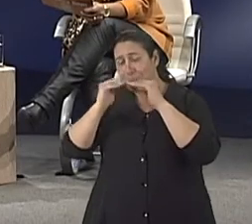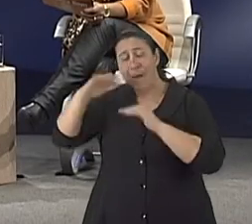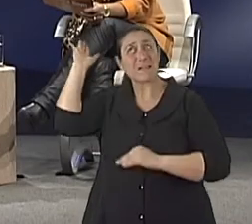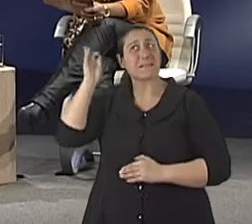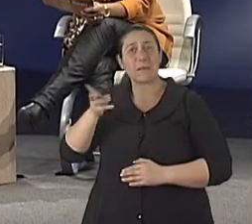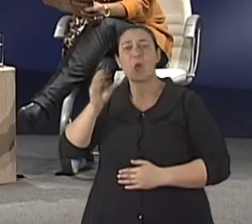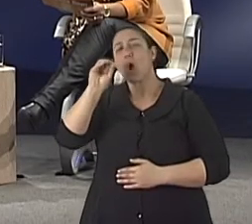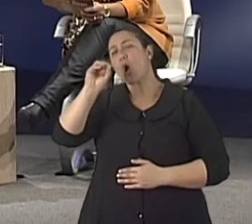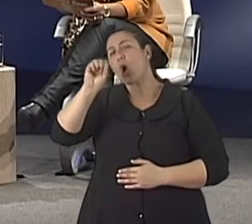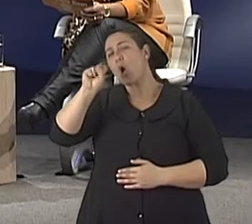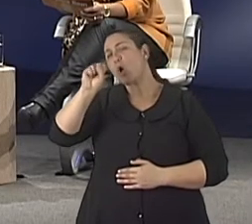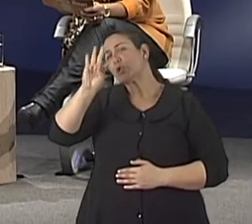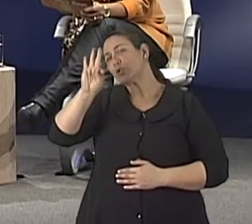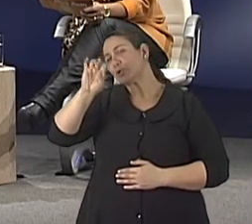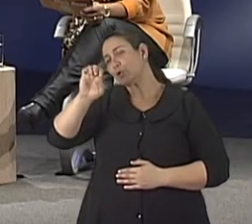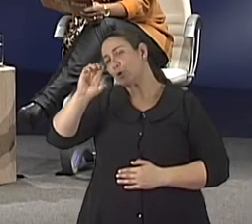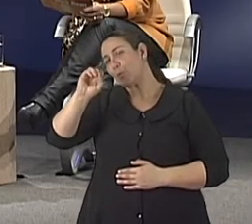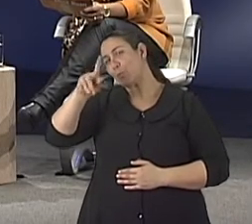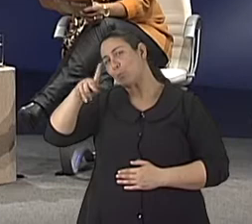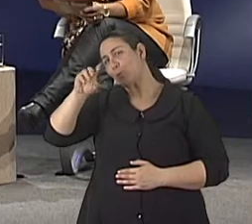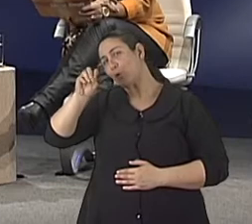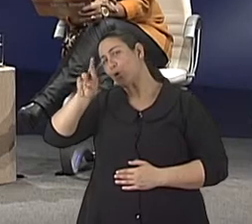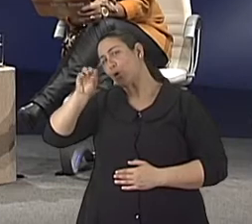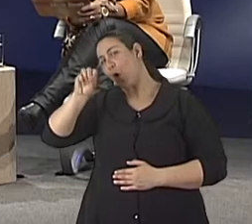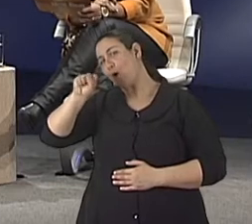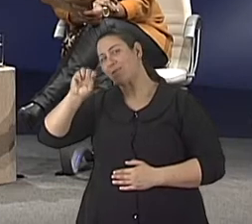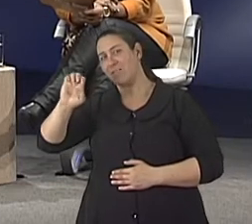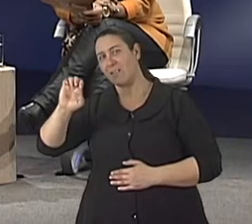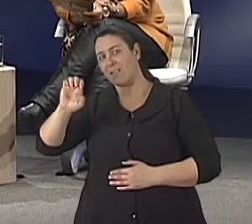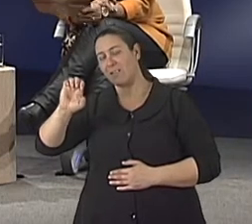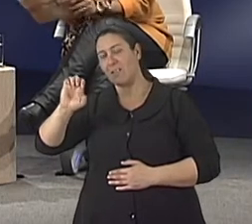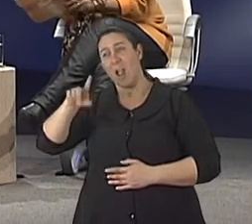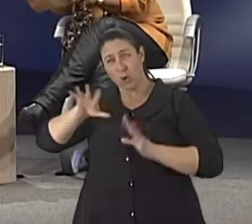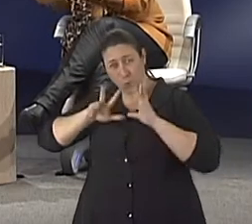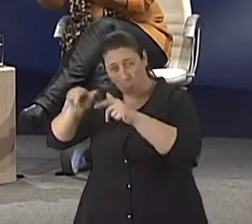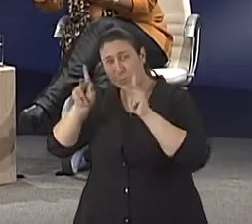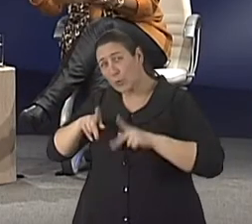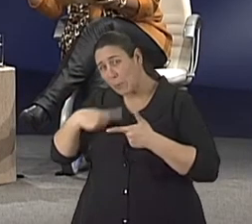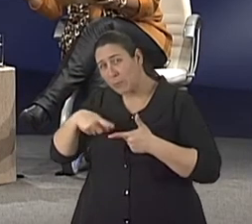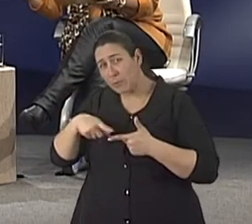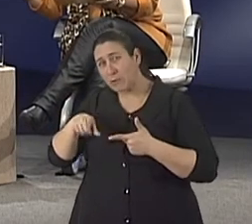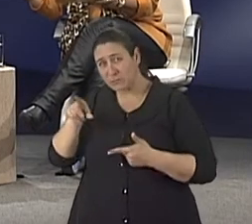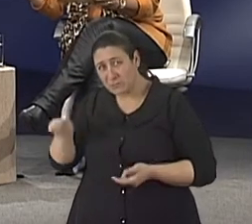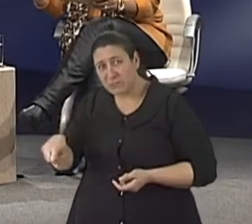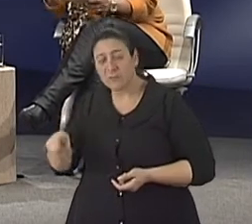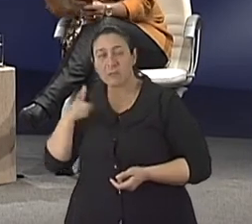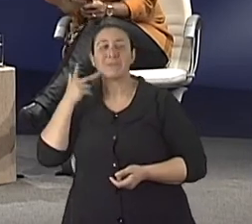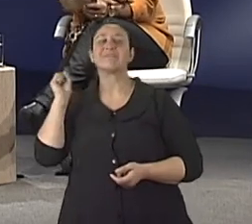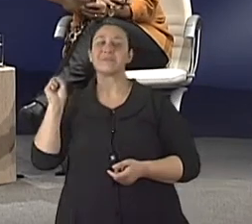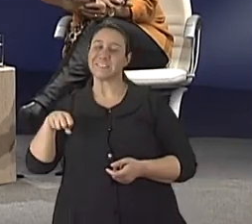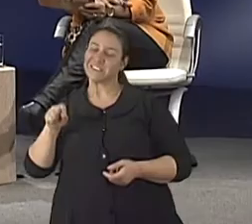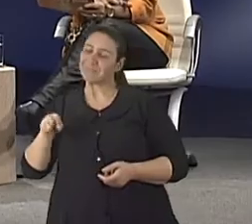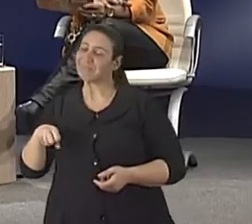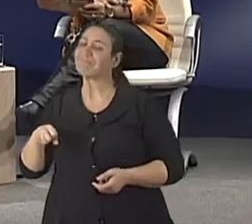vai pegar todo mundo vai ser uma tendência como é que vai pegar todo mundo mas nem todo mundo igual é de outra ordem coque